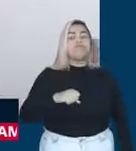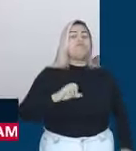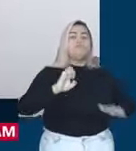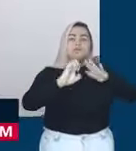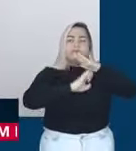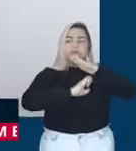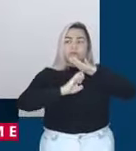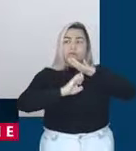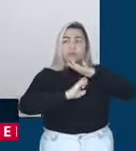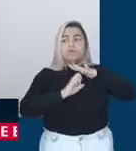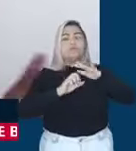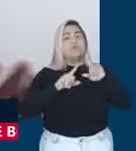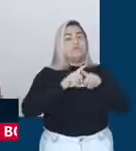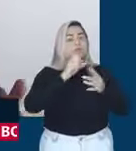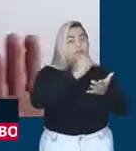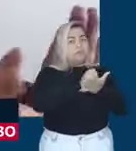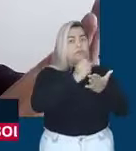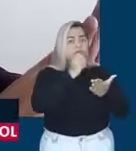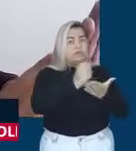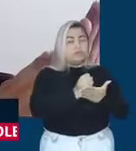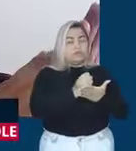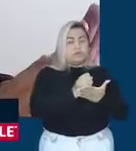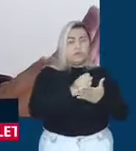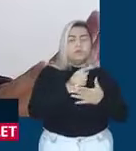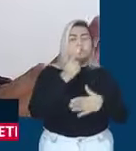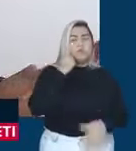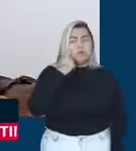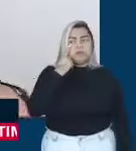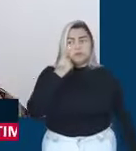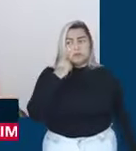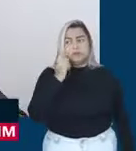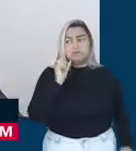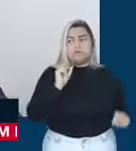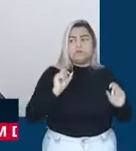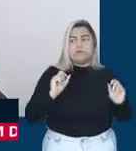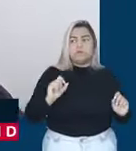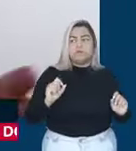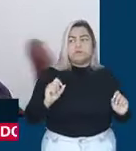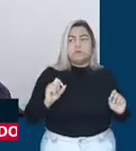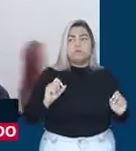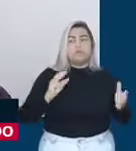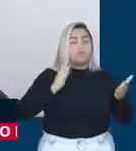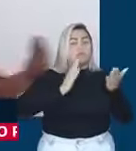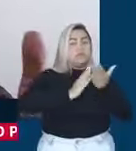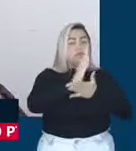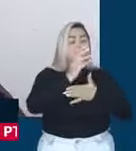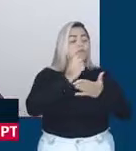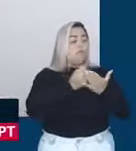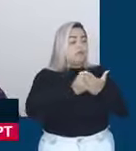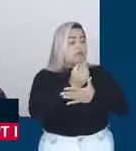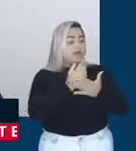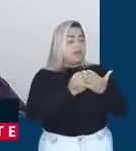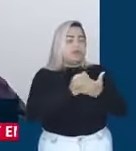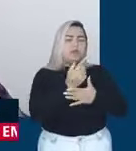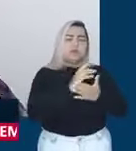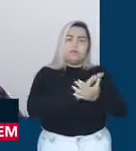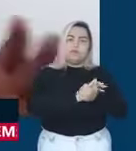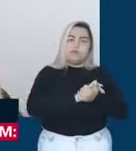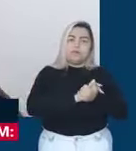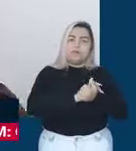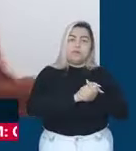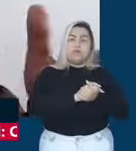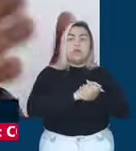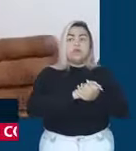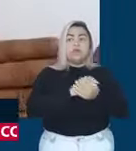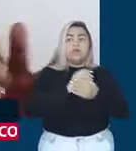matriz contrata uma terceirizada e olha, é tudo com eles. Daí faz um acerto lá para pagar, digamos, X